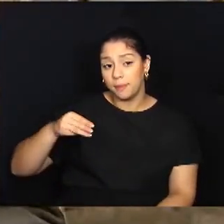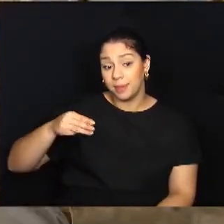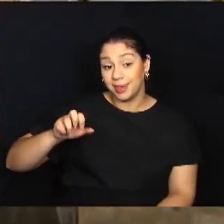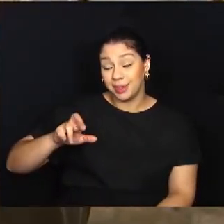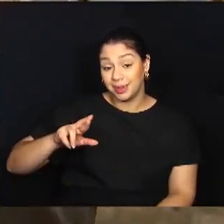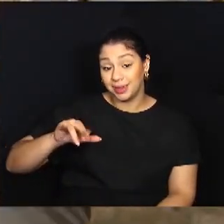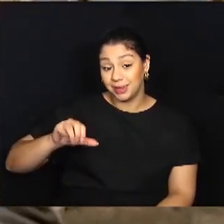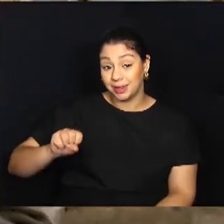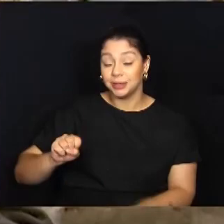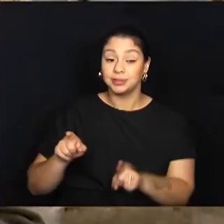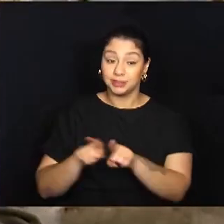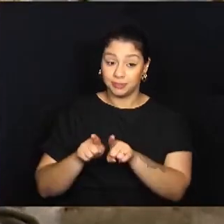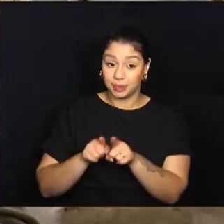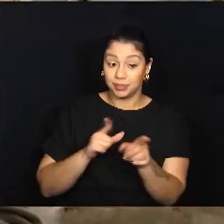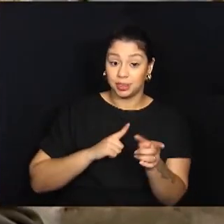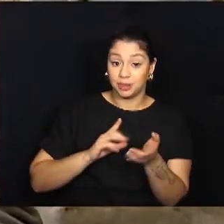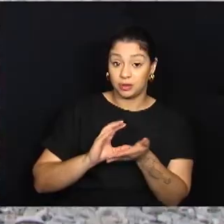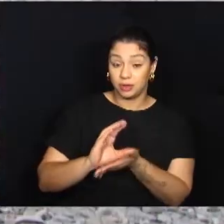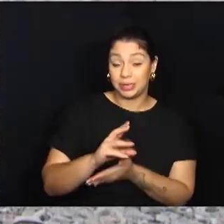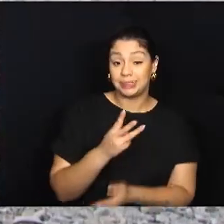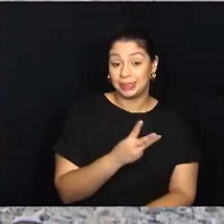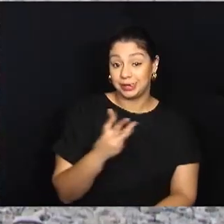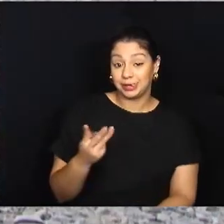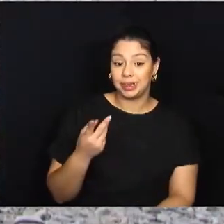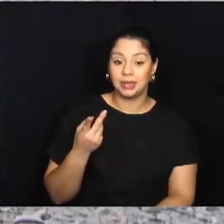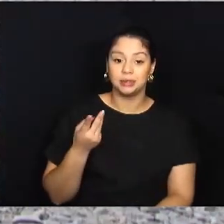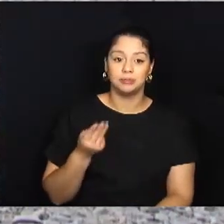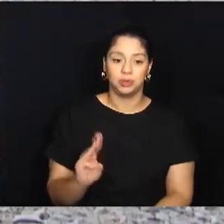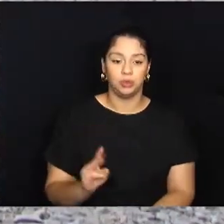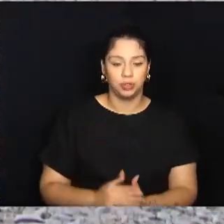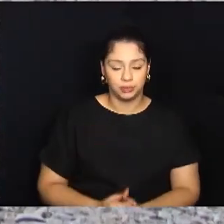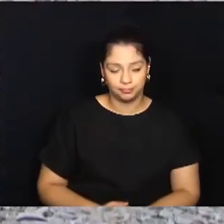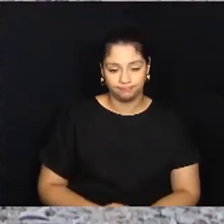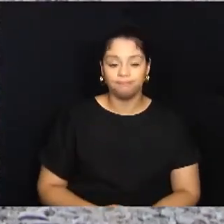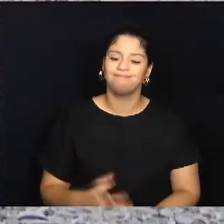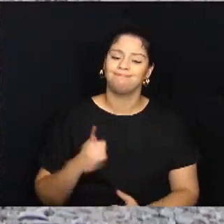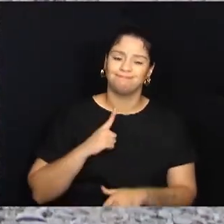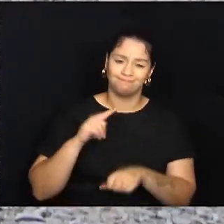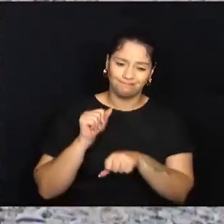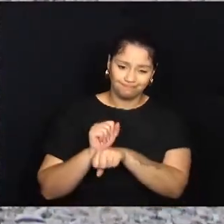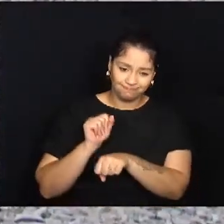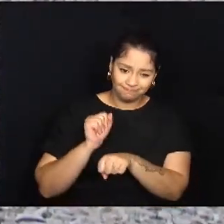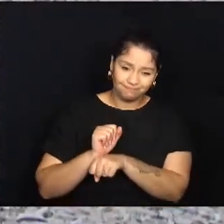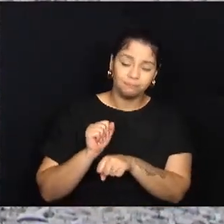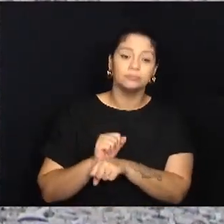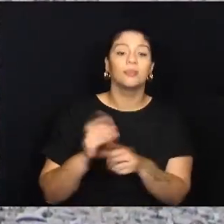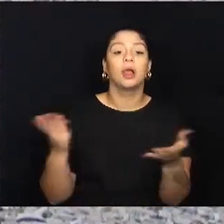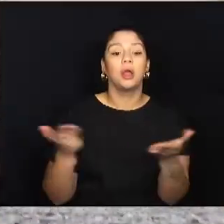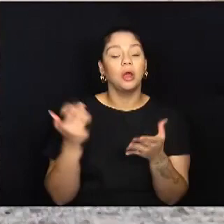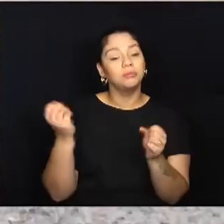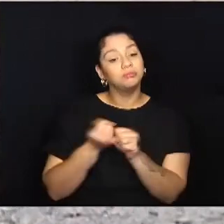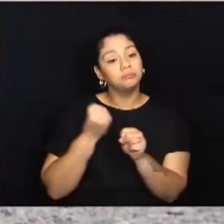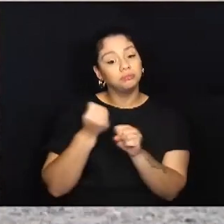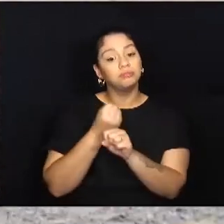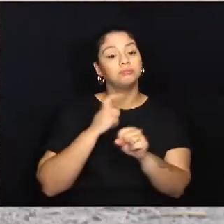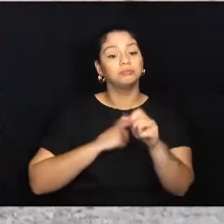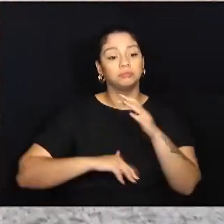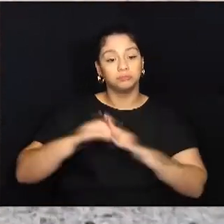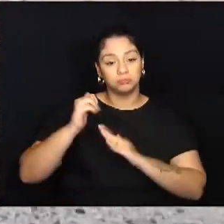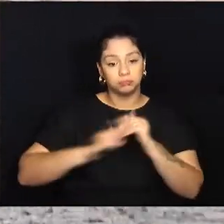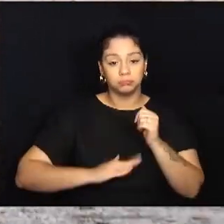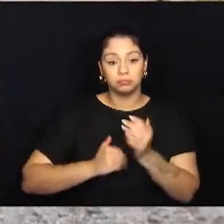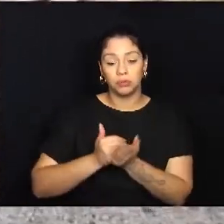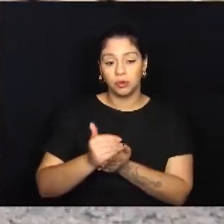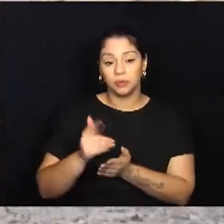terá investimento na ordem de 33 milhões. Depois de muita espera, finalmente as obras estão sendo executadas em